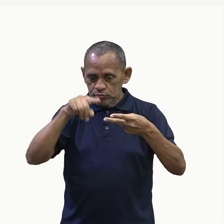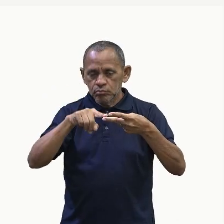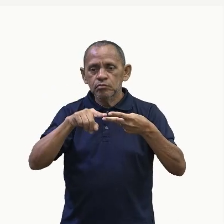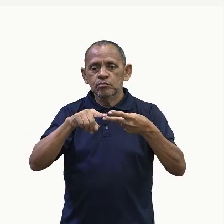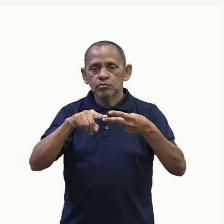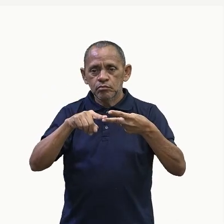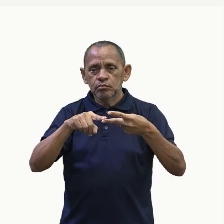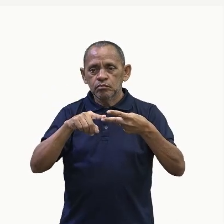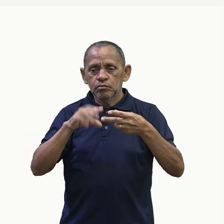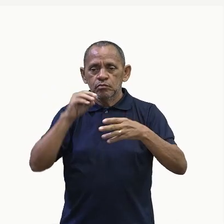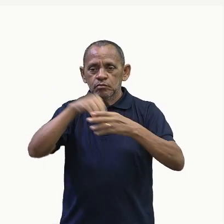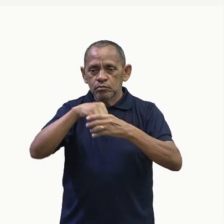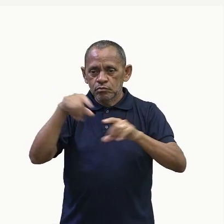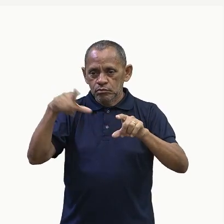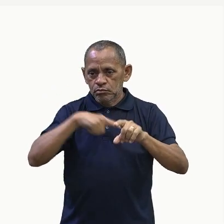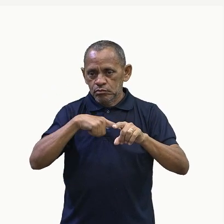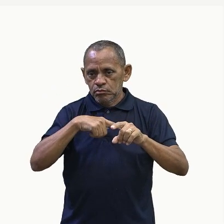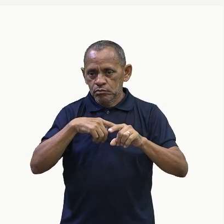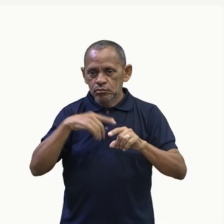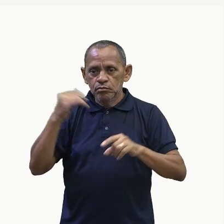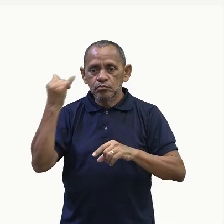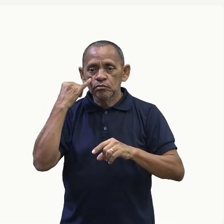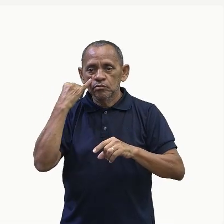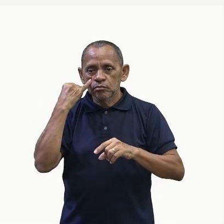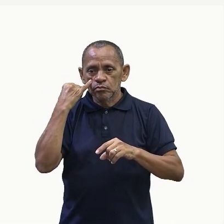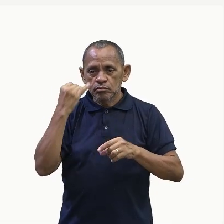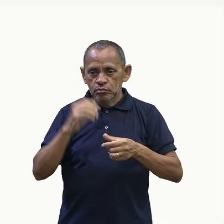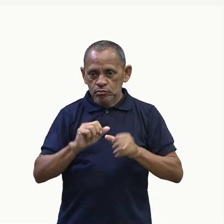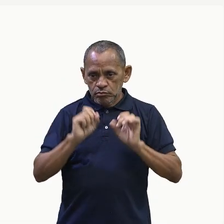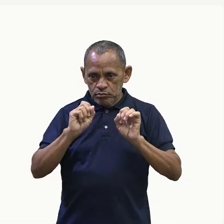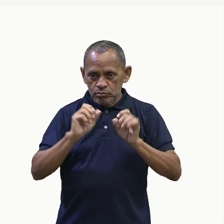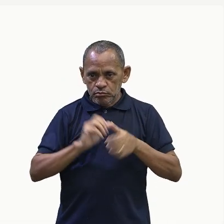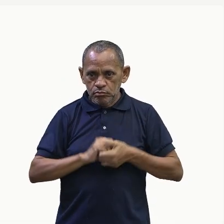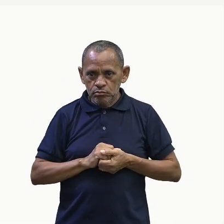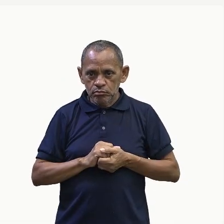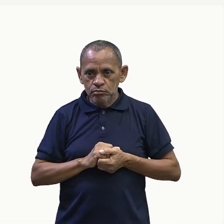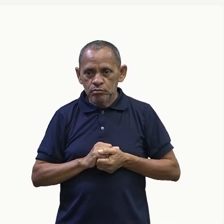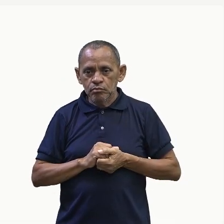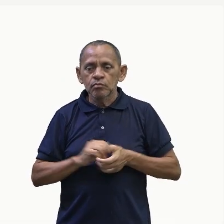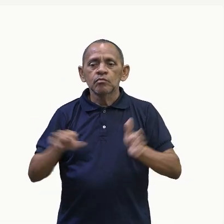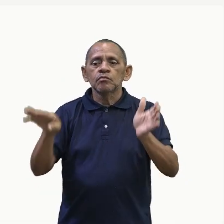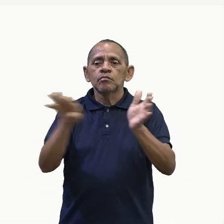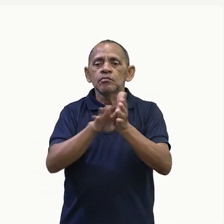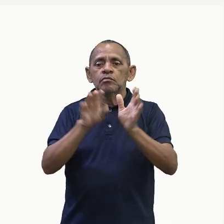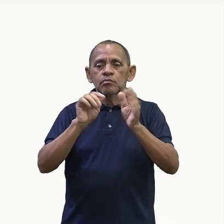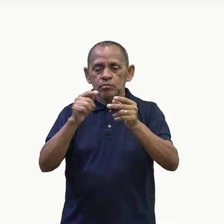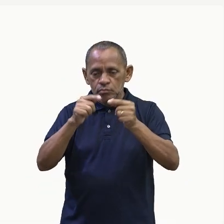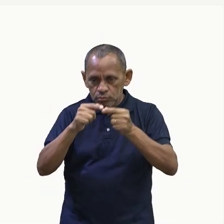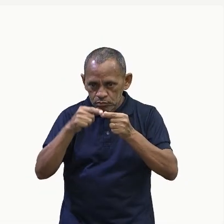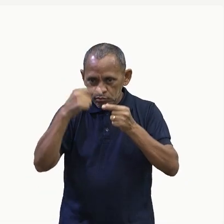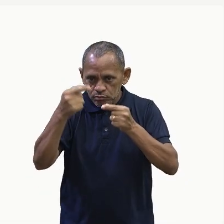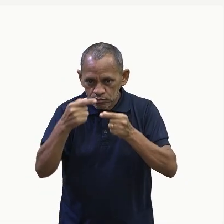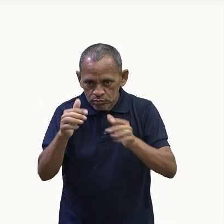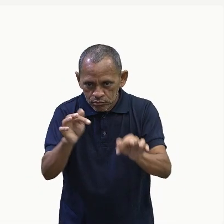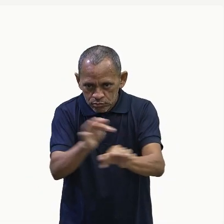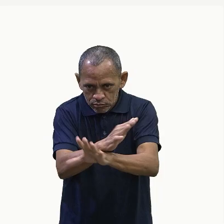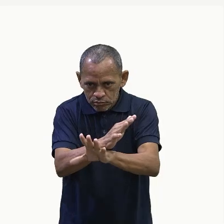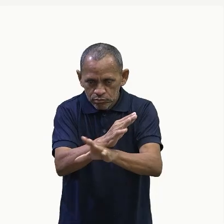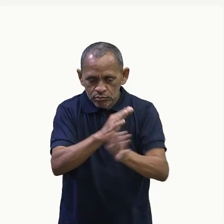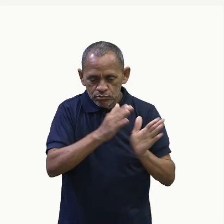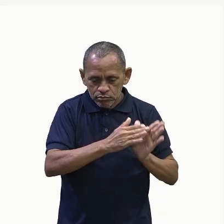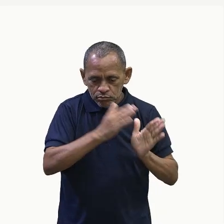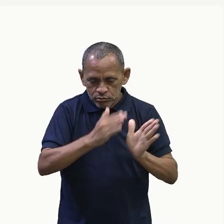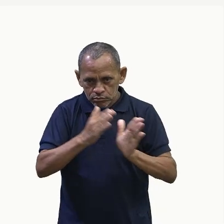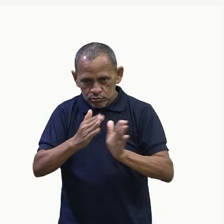contidas aqui para então chegar, né, após cumprir todas as etapas do